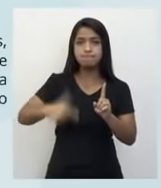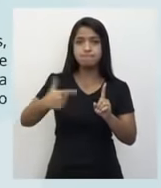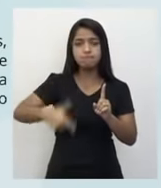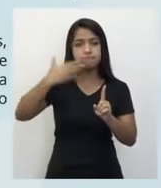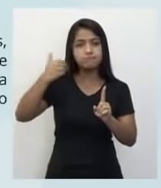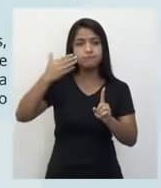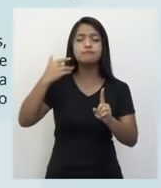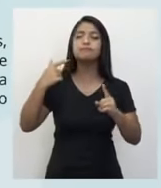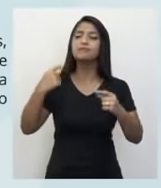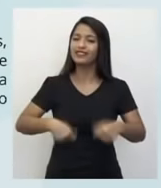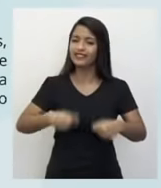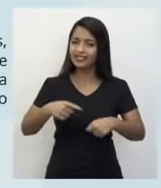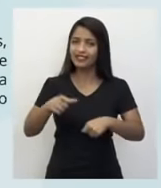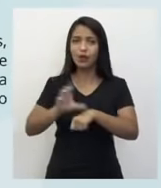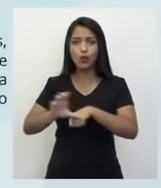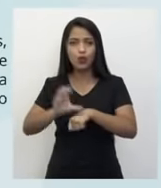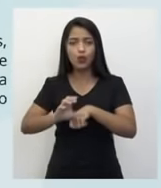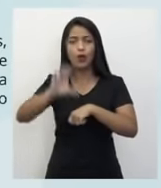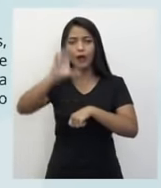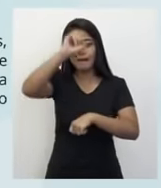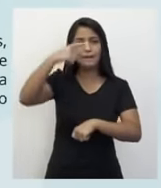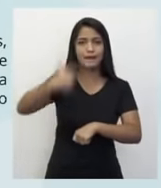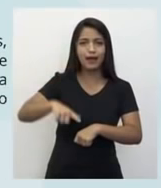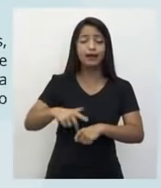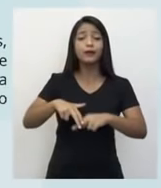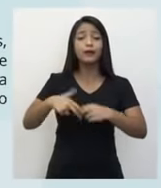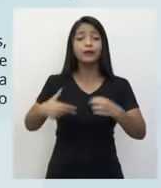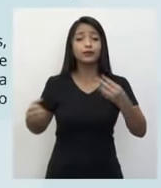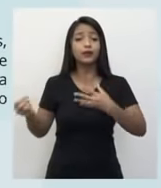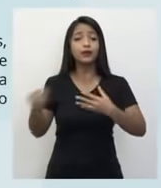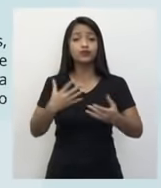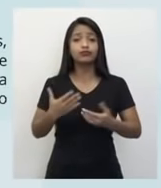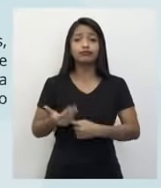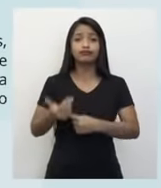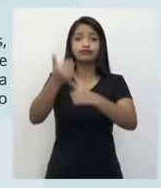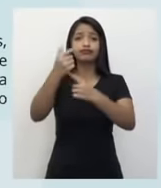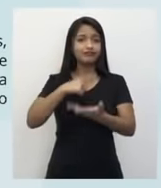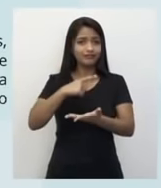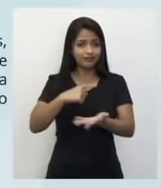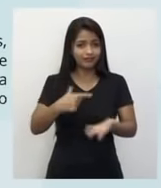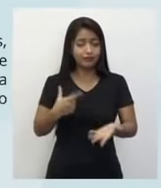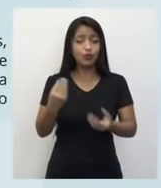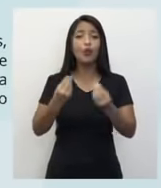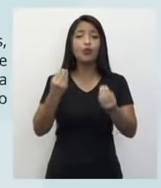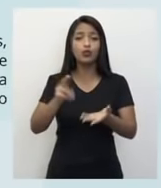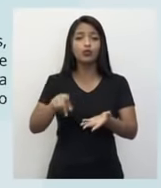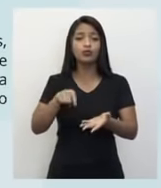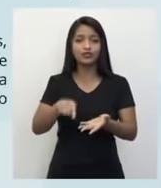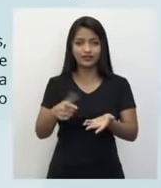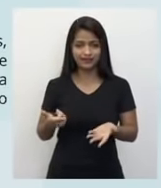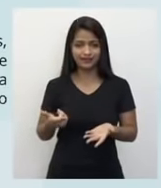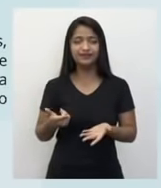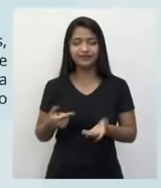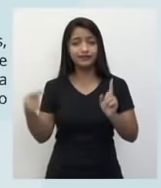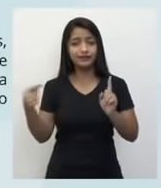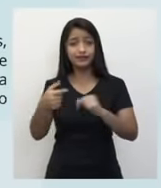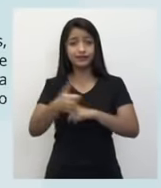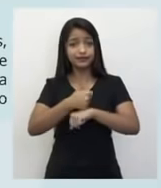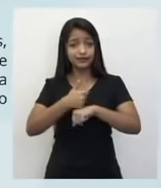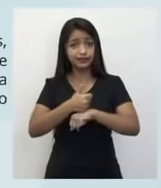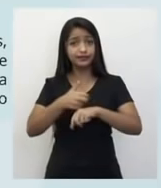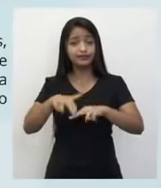antenados, sempre fazendo cursos, porque cada vez mais está chegando coisas diferentes. E esses profissionais, por conta disso, estão